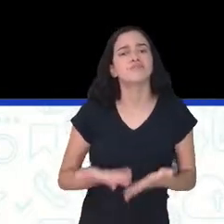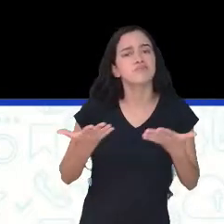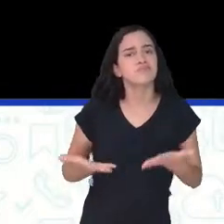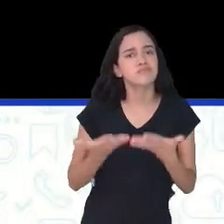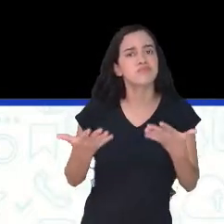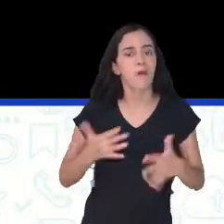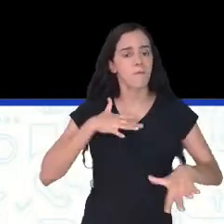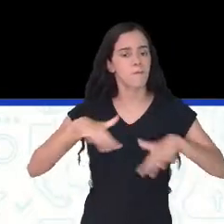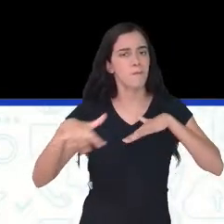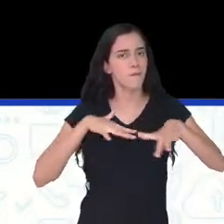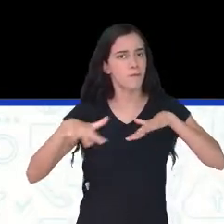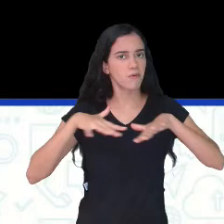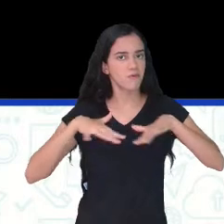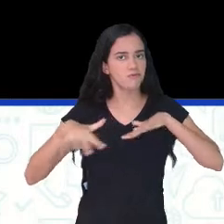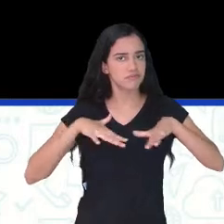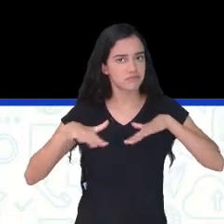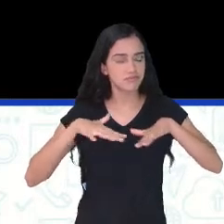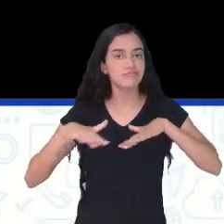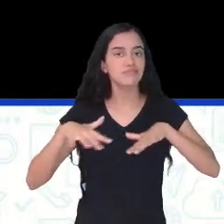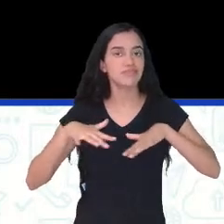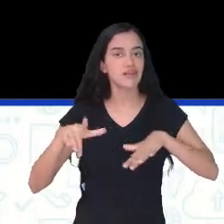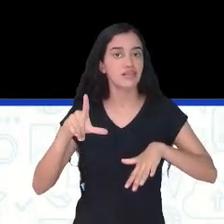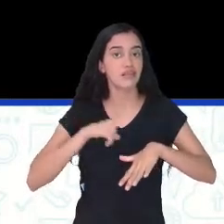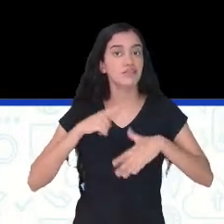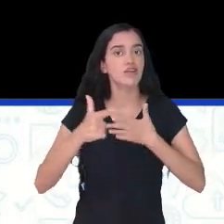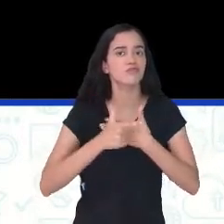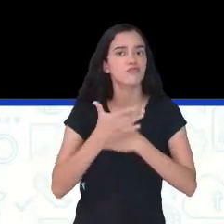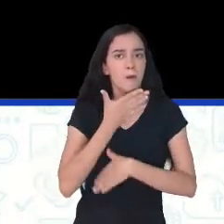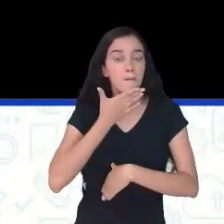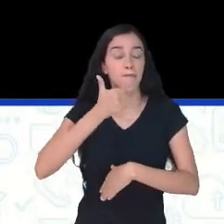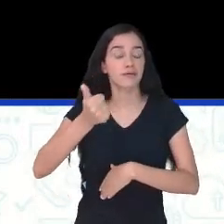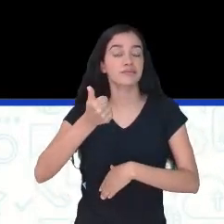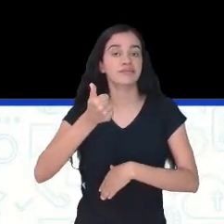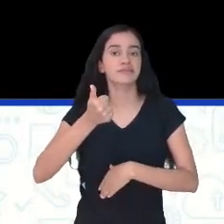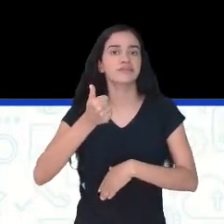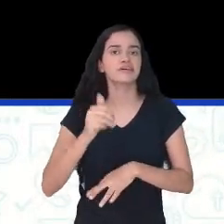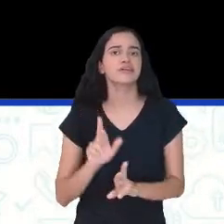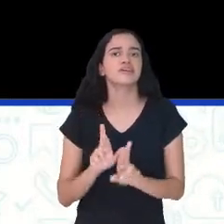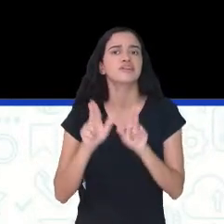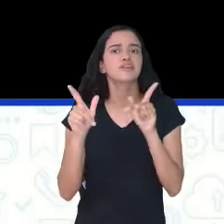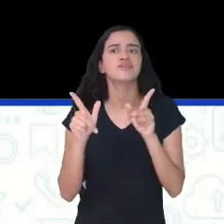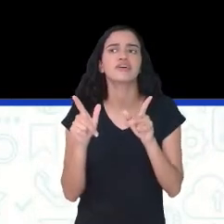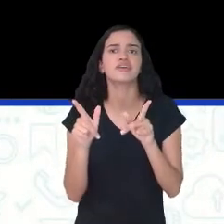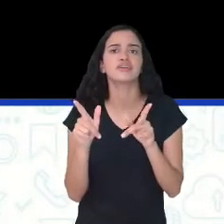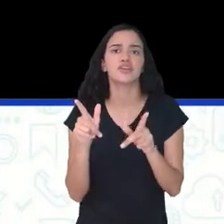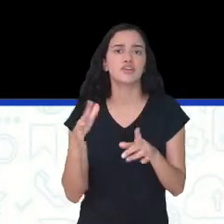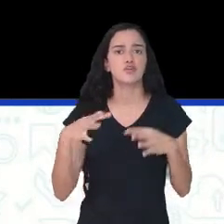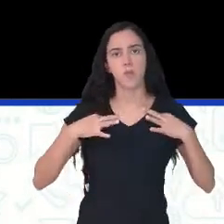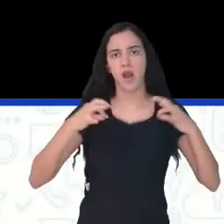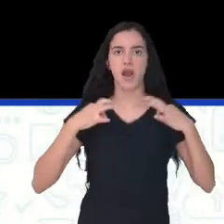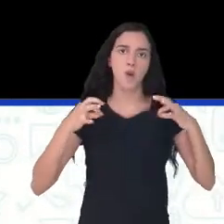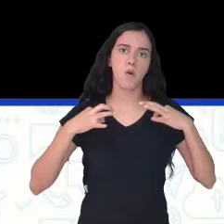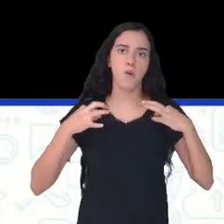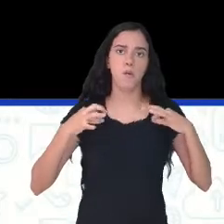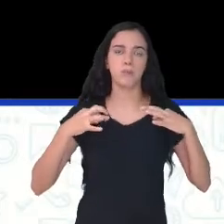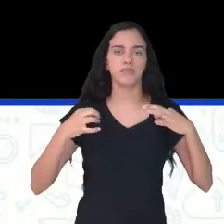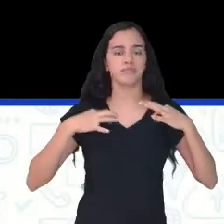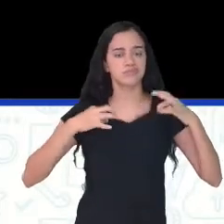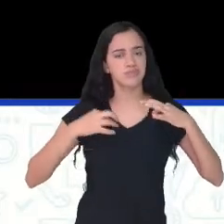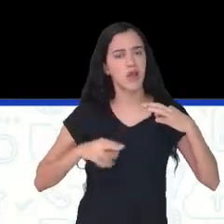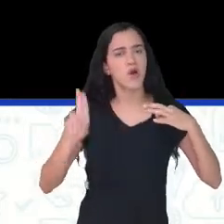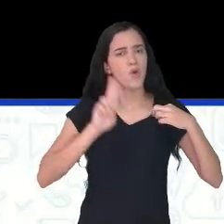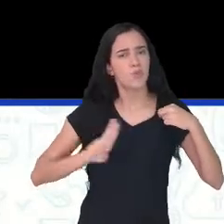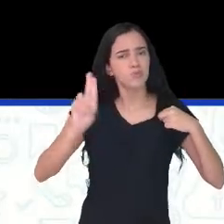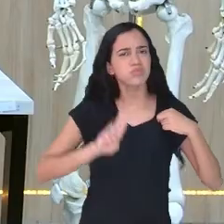gente movimenta, mais ele exerce melhor sua função. Diferente de um elástico normal, de uma roupa, né? Quanto mais a gente usa, ele